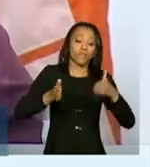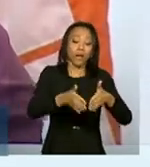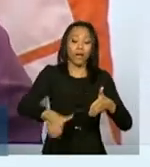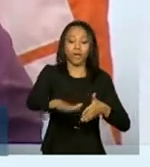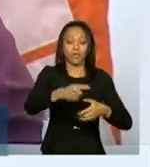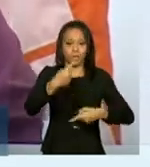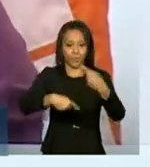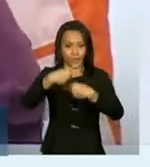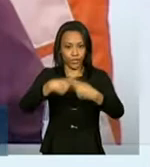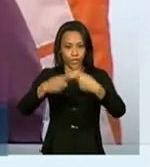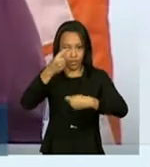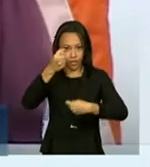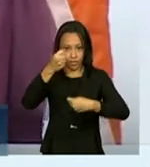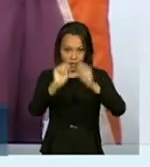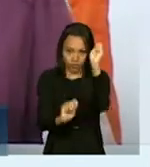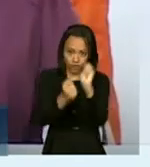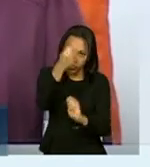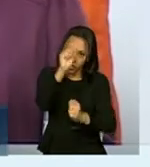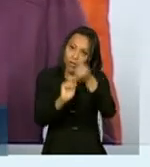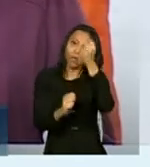industrial, considero